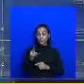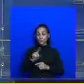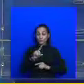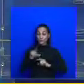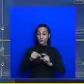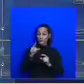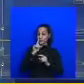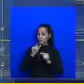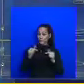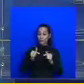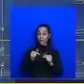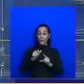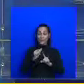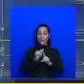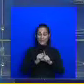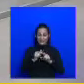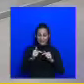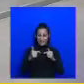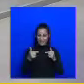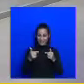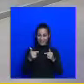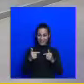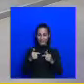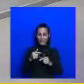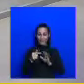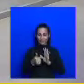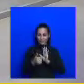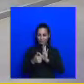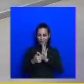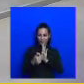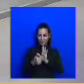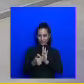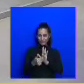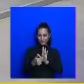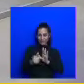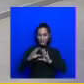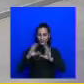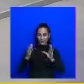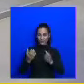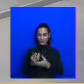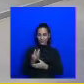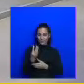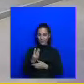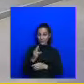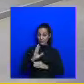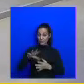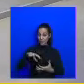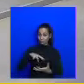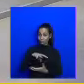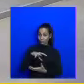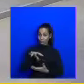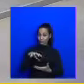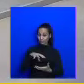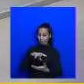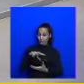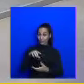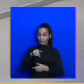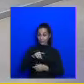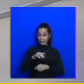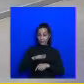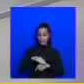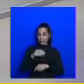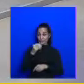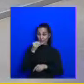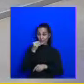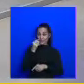sorteio do dia de sorte, o sorteio do mês da sorte. Vamos mostrar o globo número 3, já ligado. Você tem